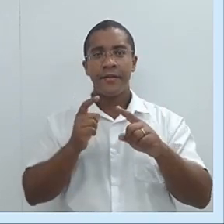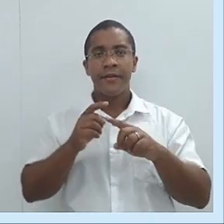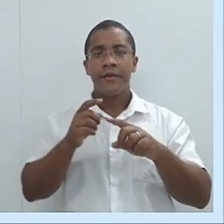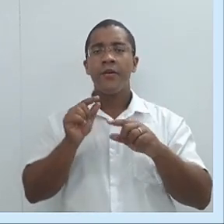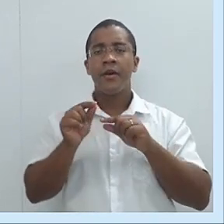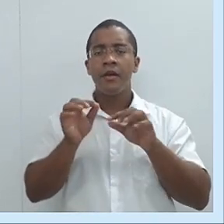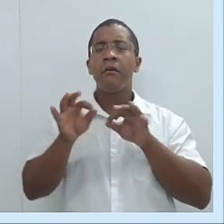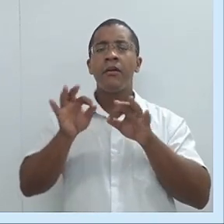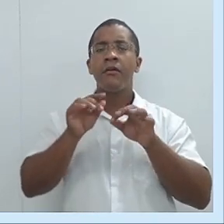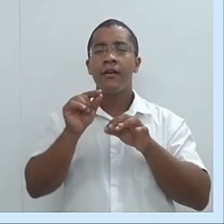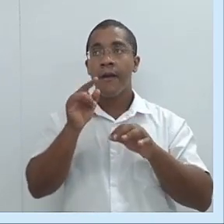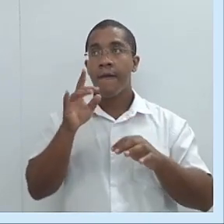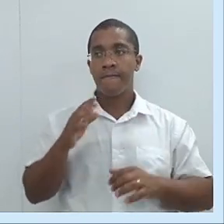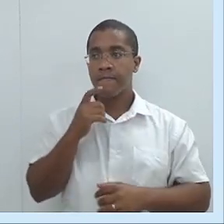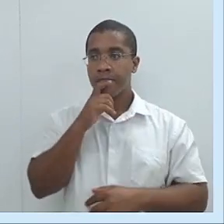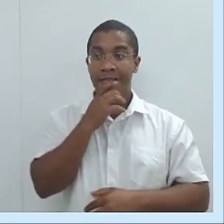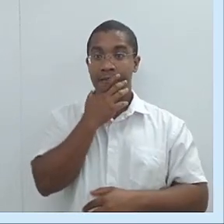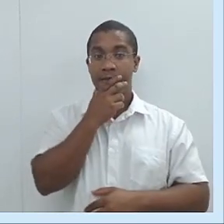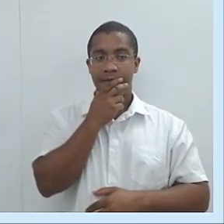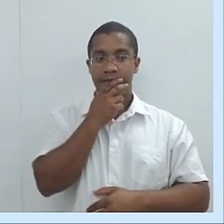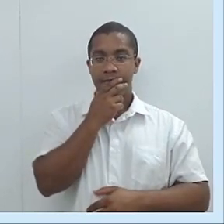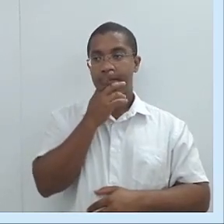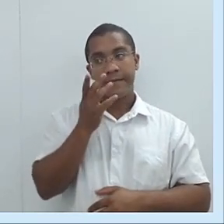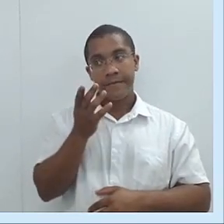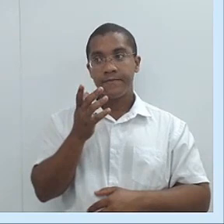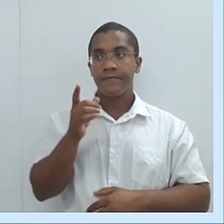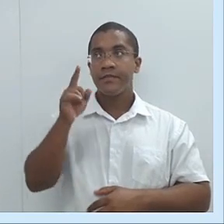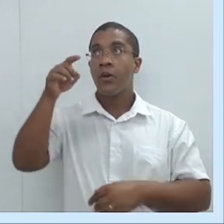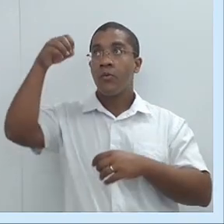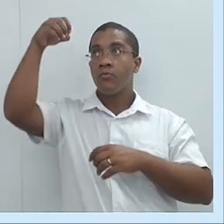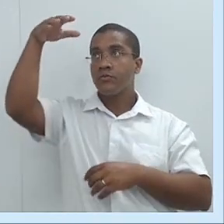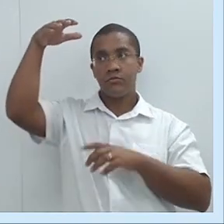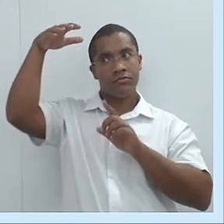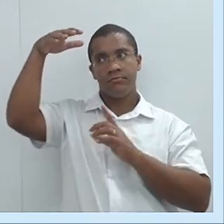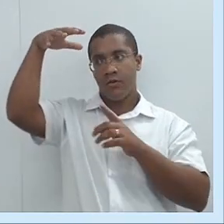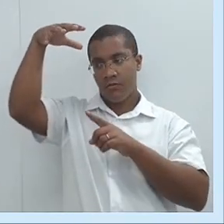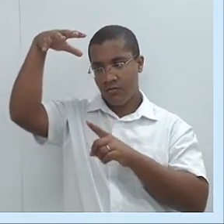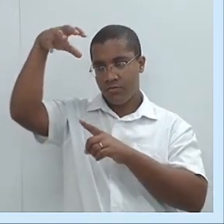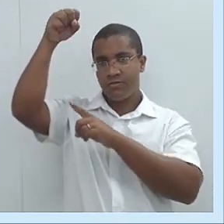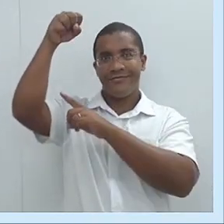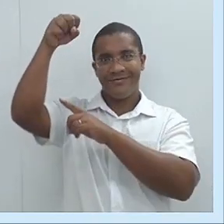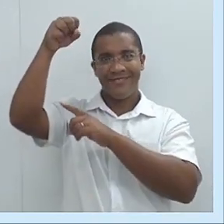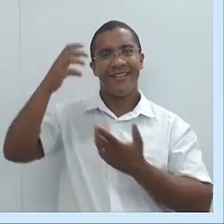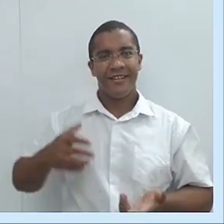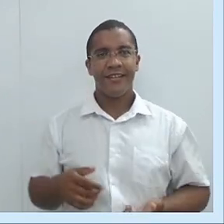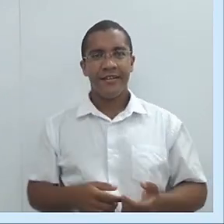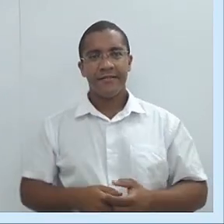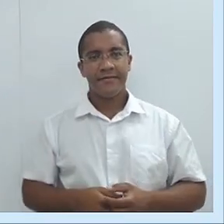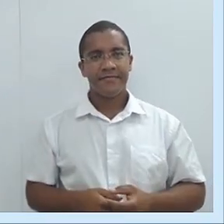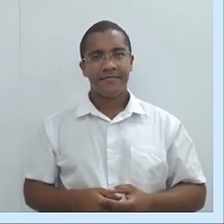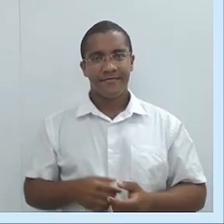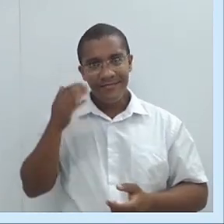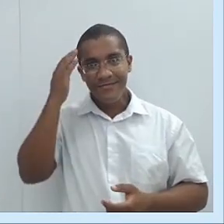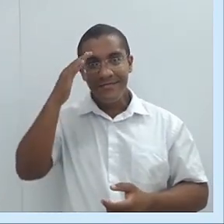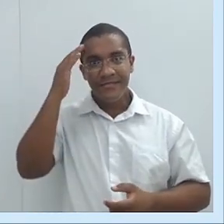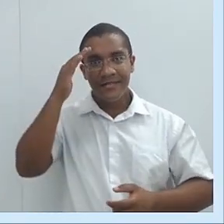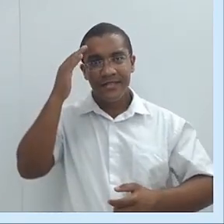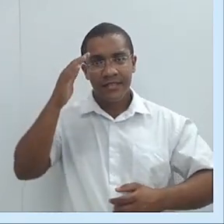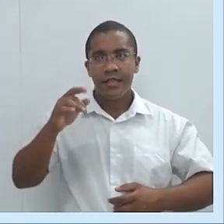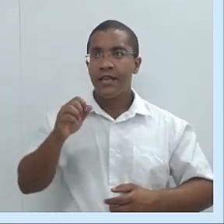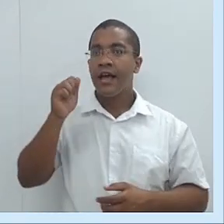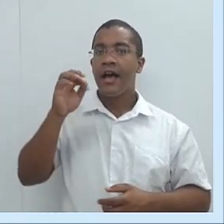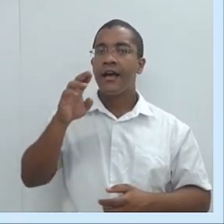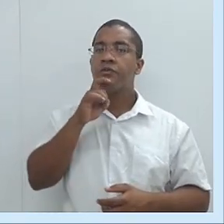Essas medidas que eu digo para vocês olha, tá em um local, a luz está acesa do teu quarto, saiu do quarto,